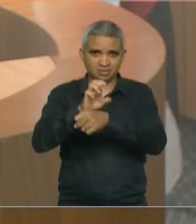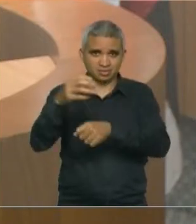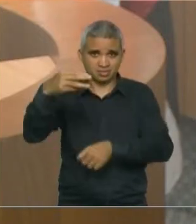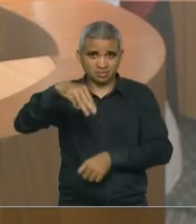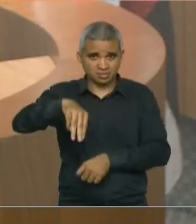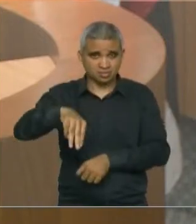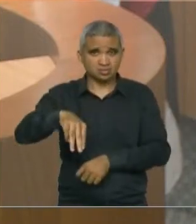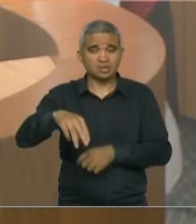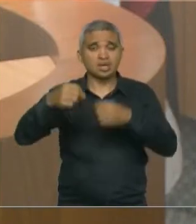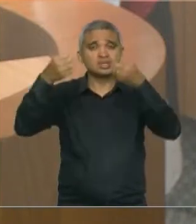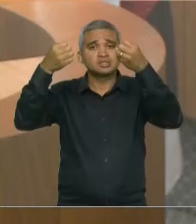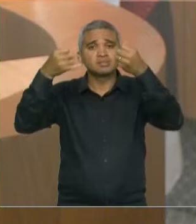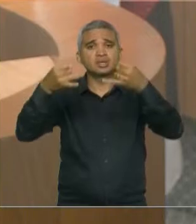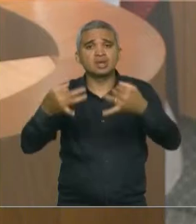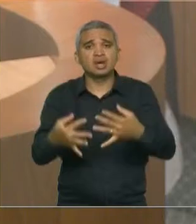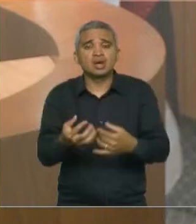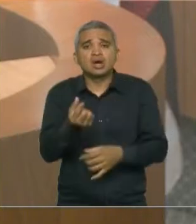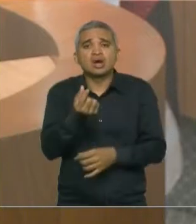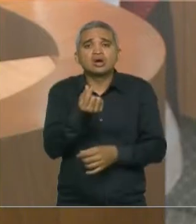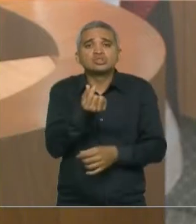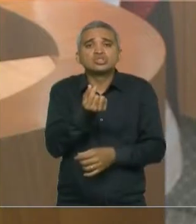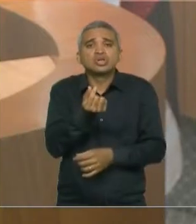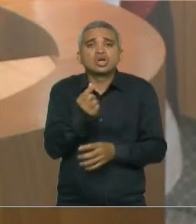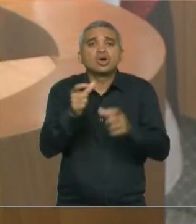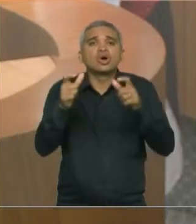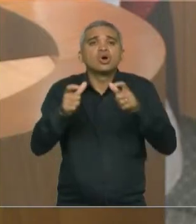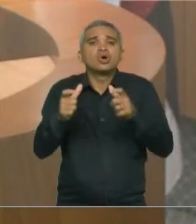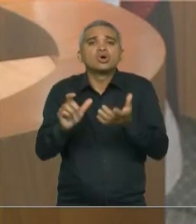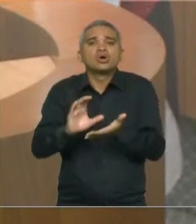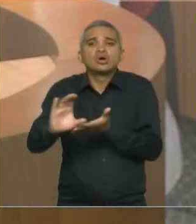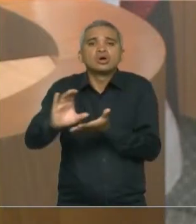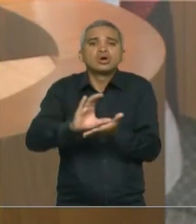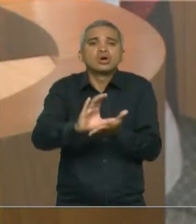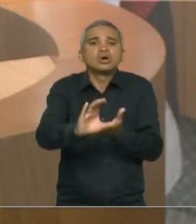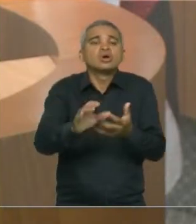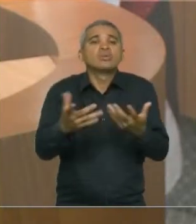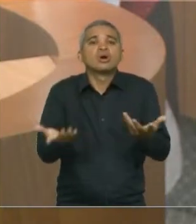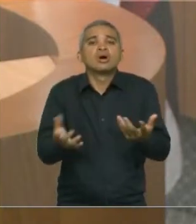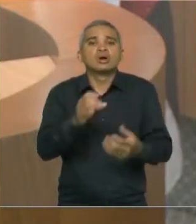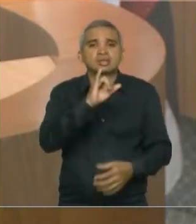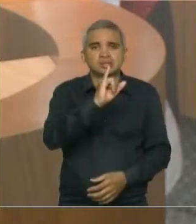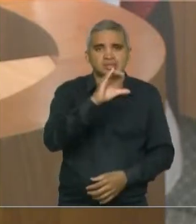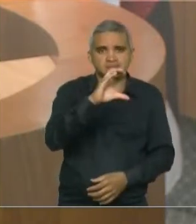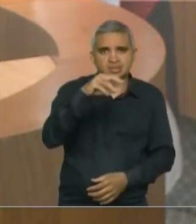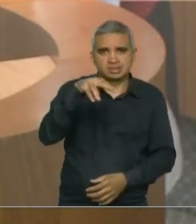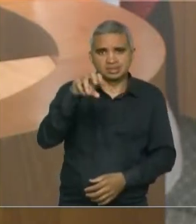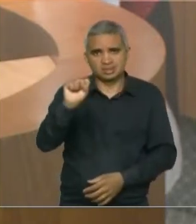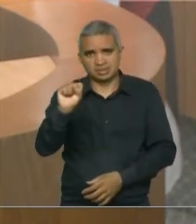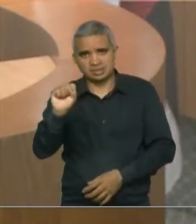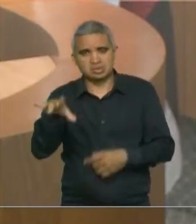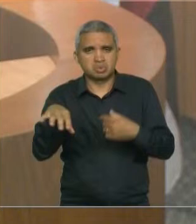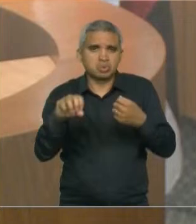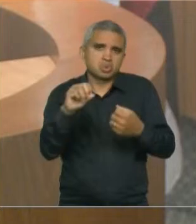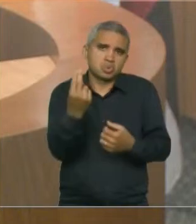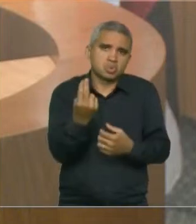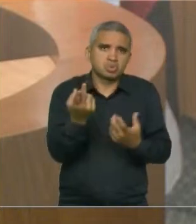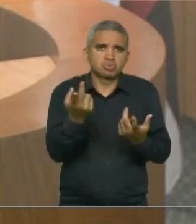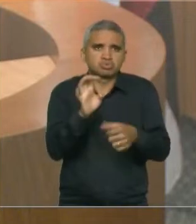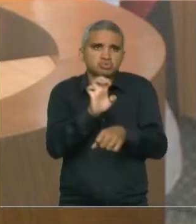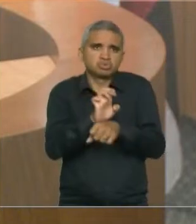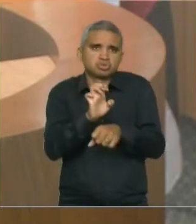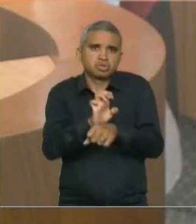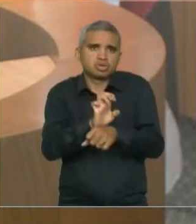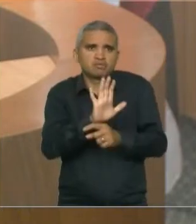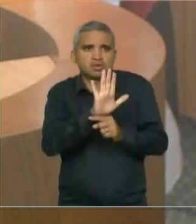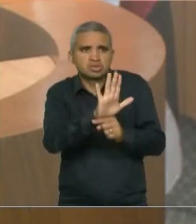sair do ICMS, o Estado vai participar com tantos por cento, 40%, 50%, o município